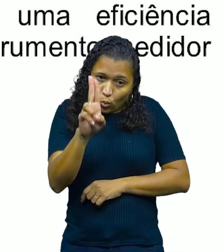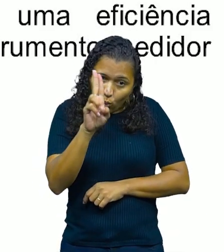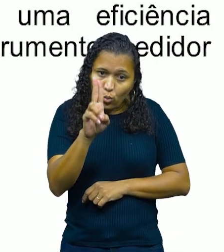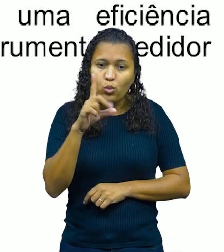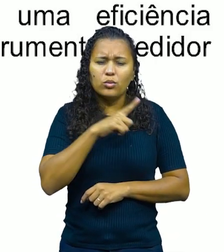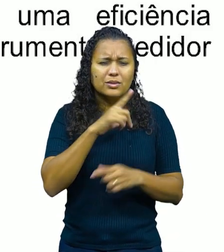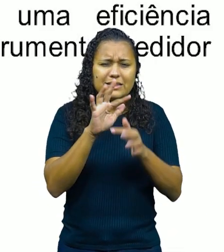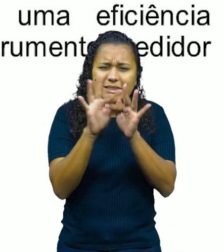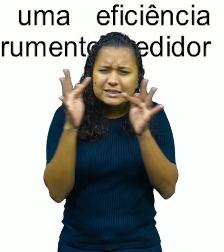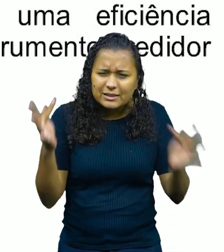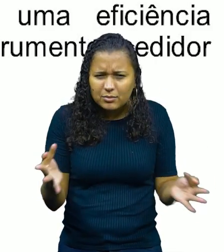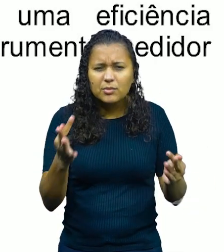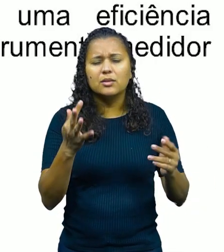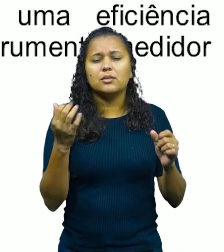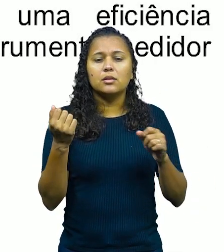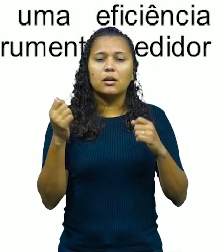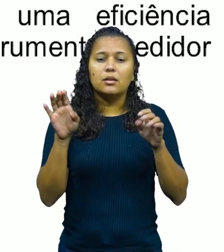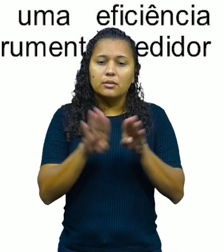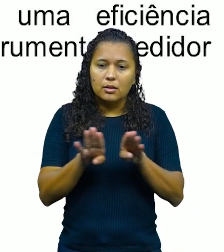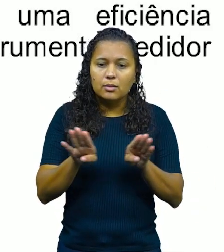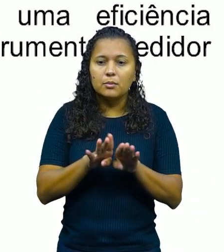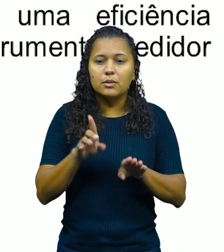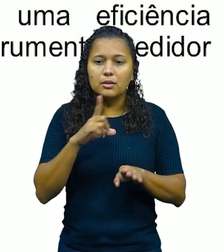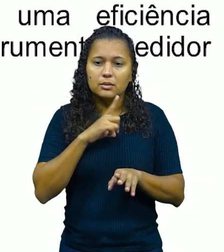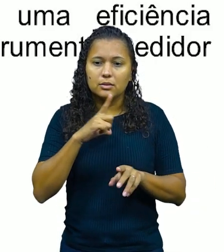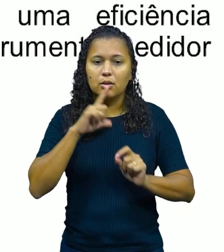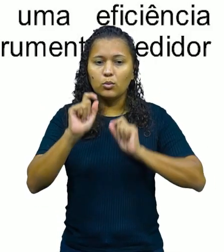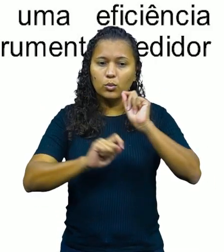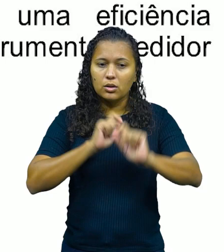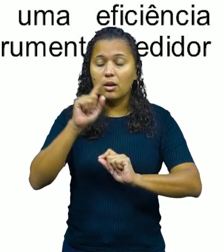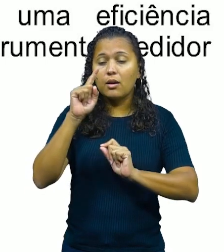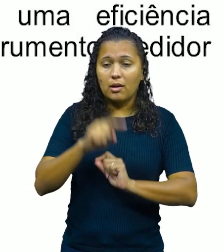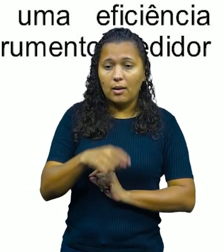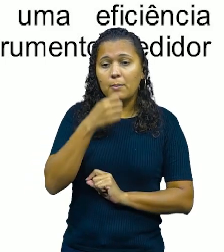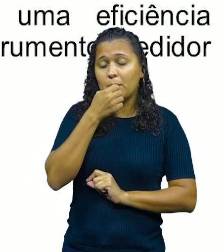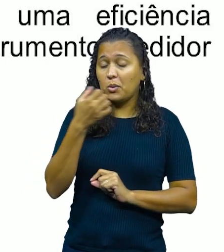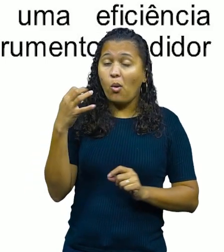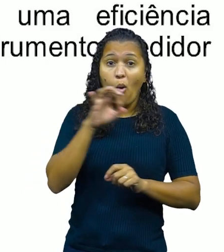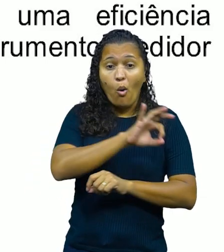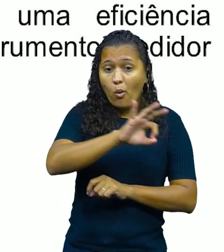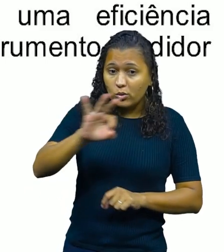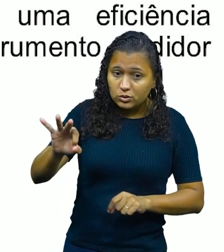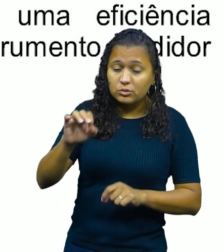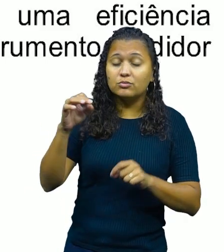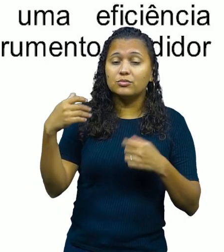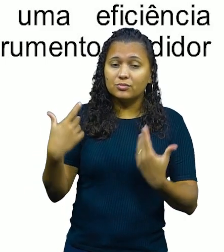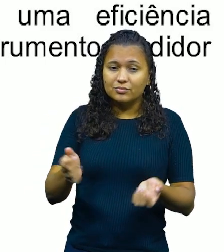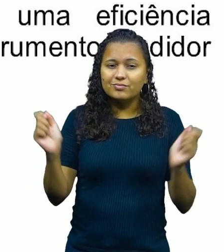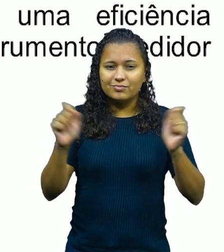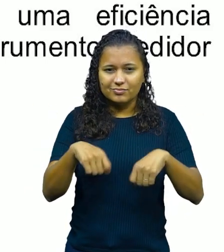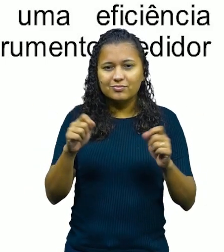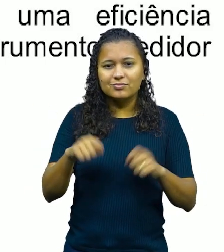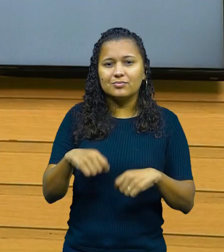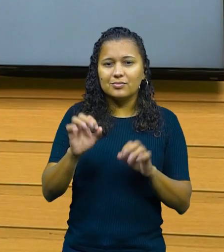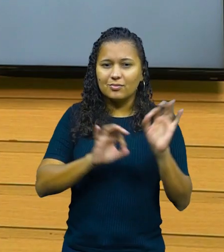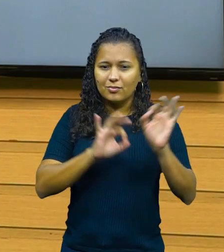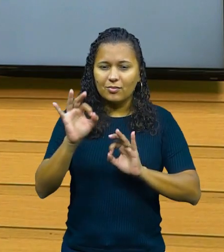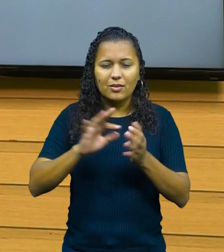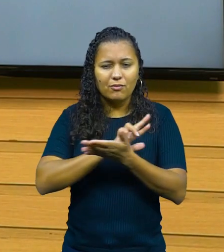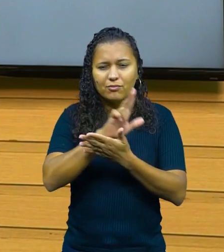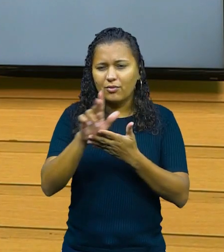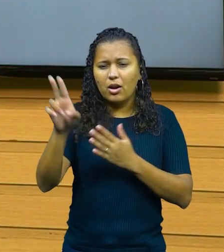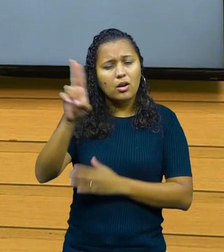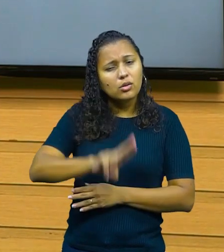bem como a sua construção. Temos nesse medidor de pressão uma eficiência considerável. Então a gente tem aí uma